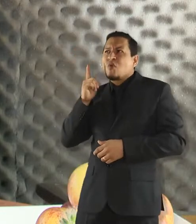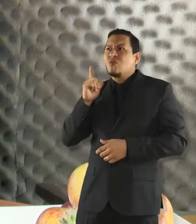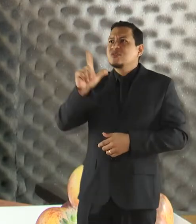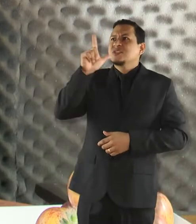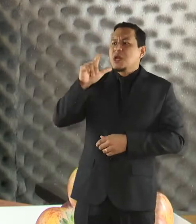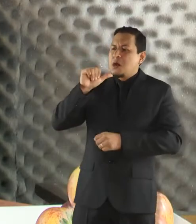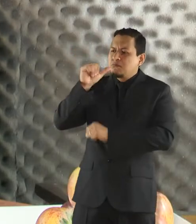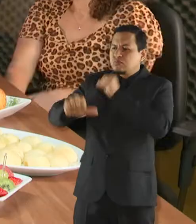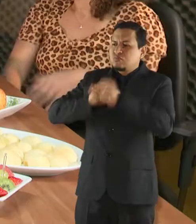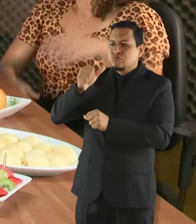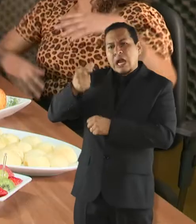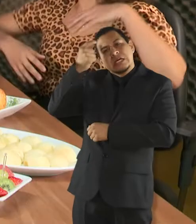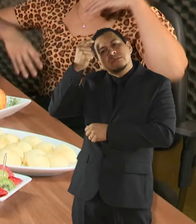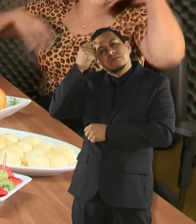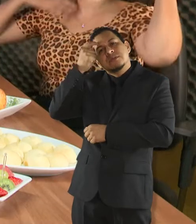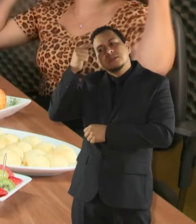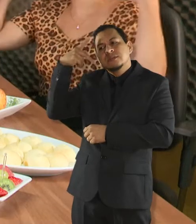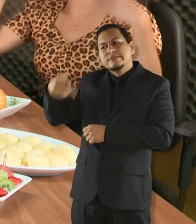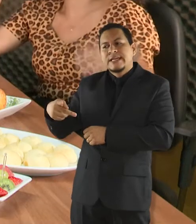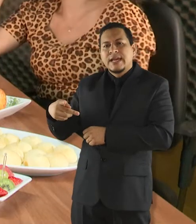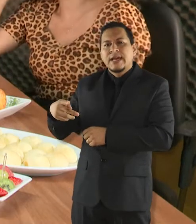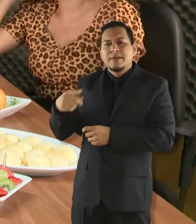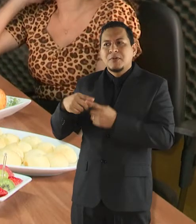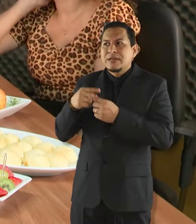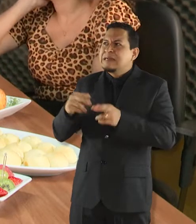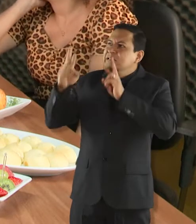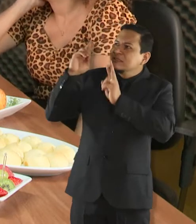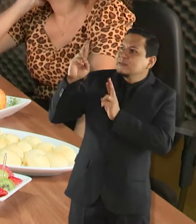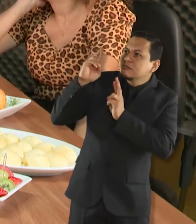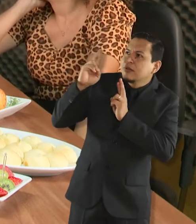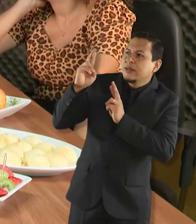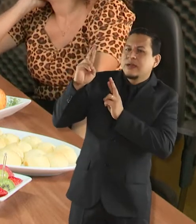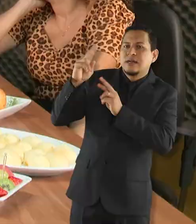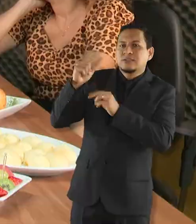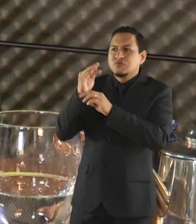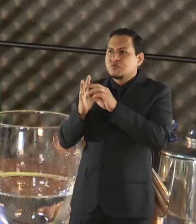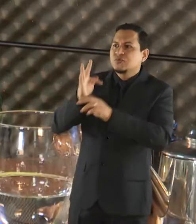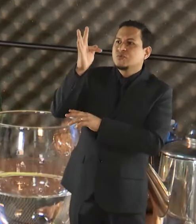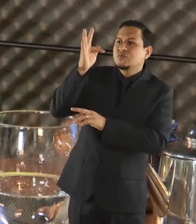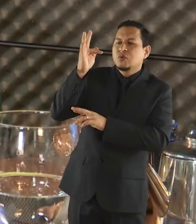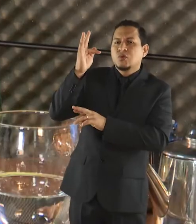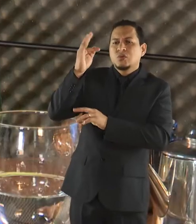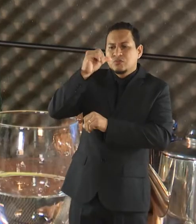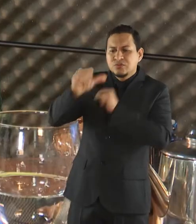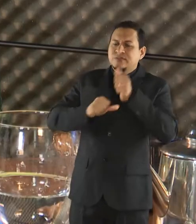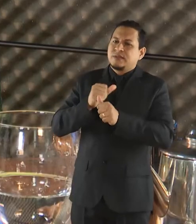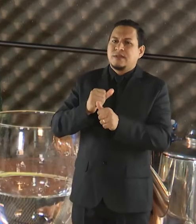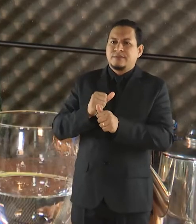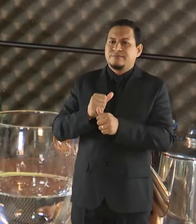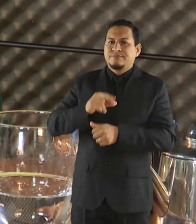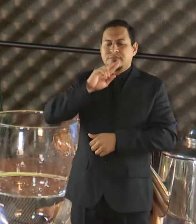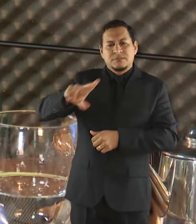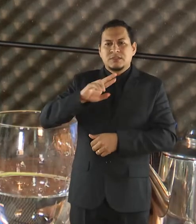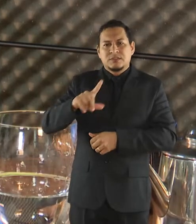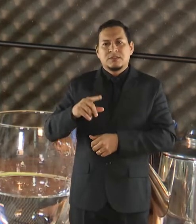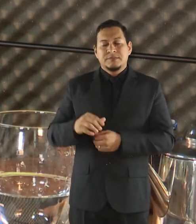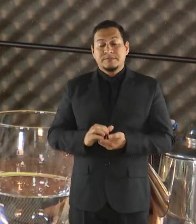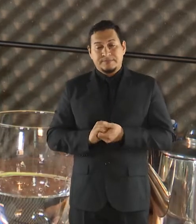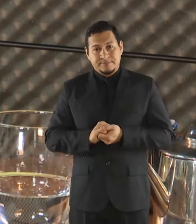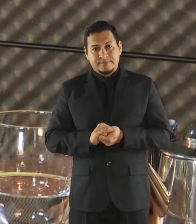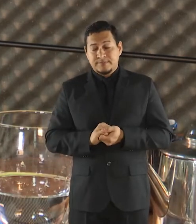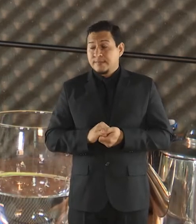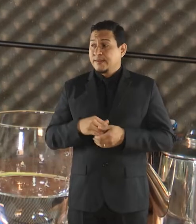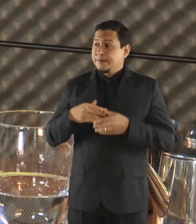que a mulher foi feita para... Essa esperança ser na romântica, mudança né? do Não sei. comportamento do companheiro é uma coisa muito difícil de ser mudada.